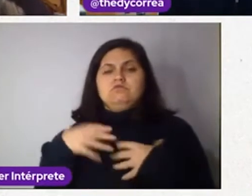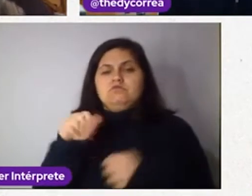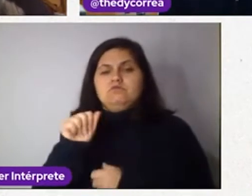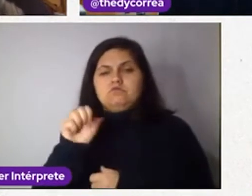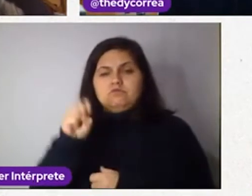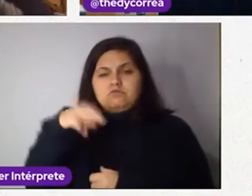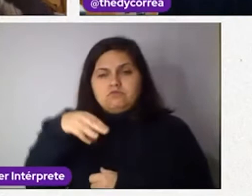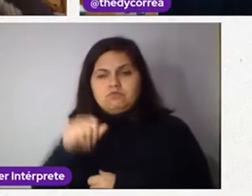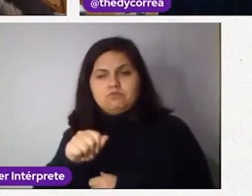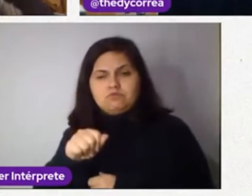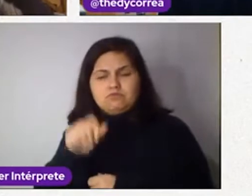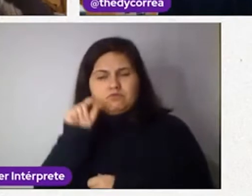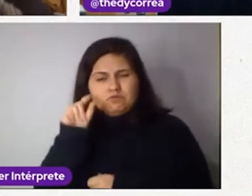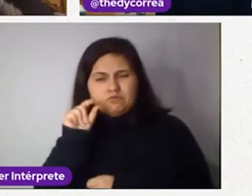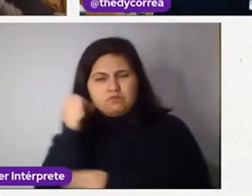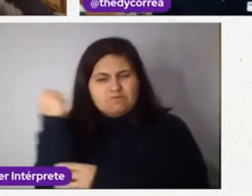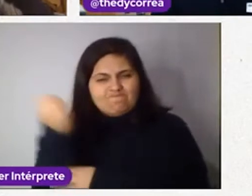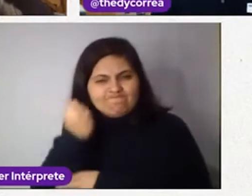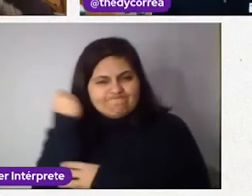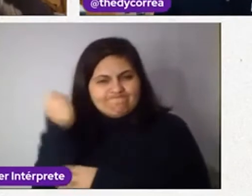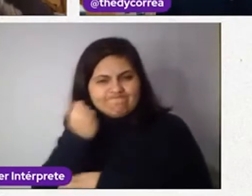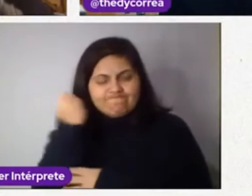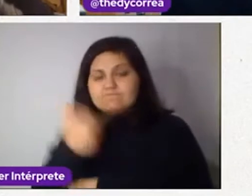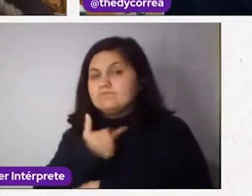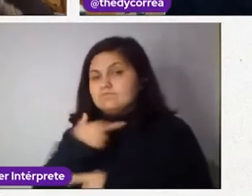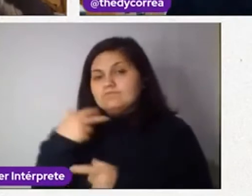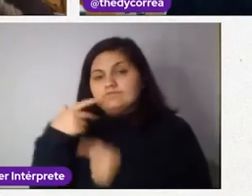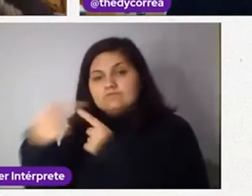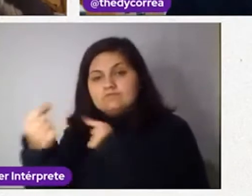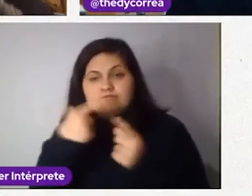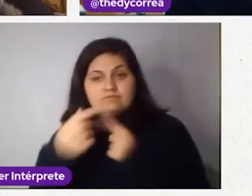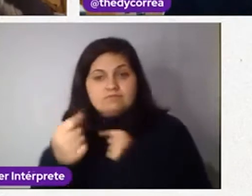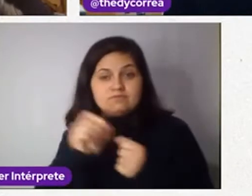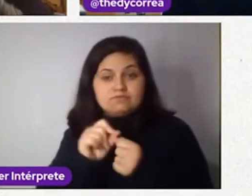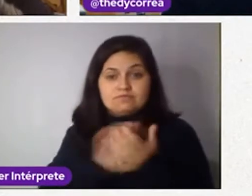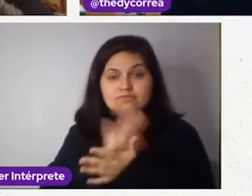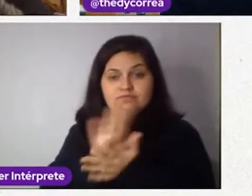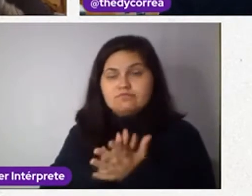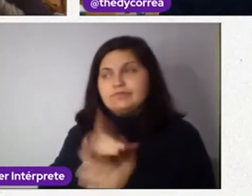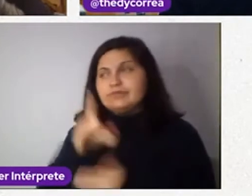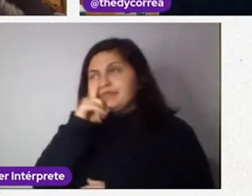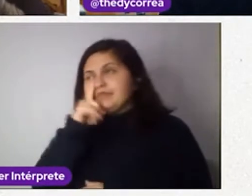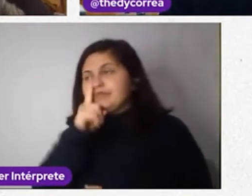bem pequeno. Então eu não podia sair para fazer certas coisas, minha mãe não deixava, né? Porque